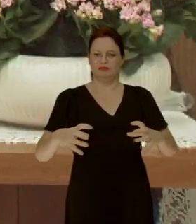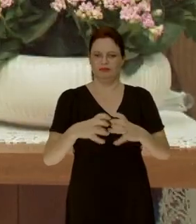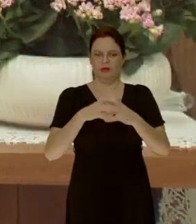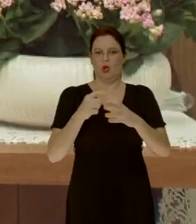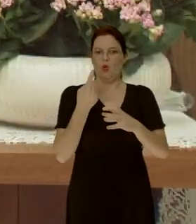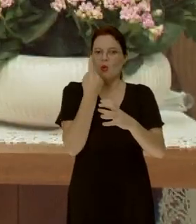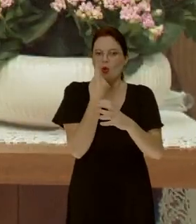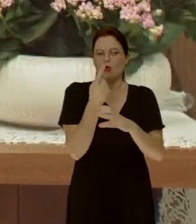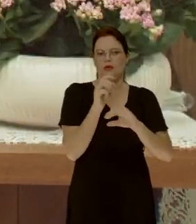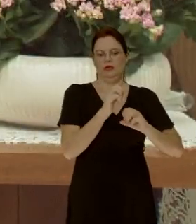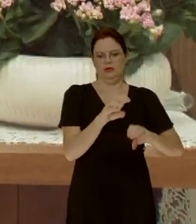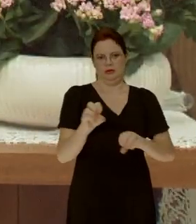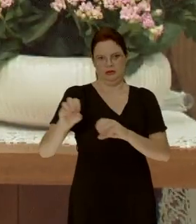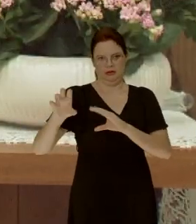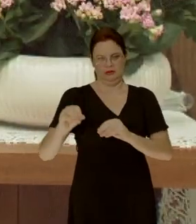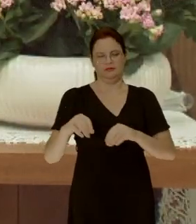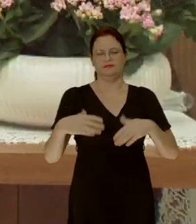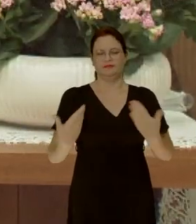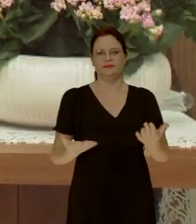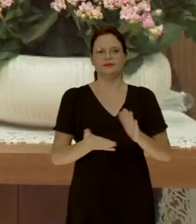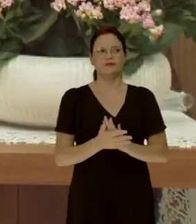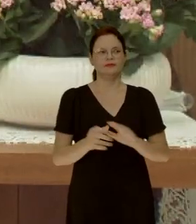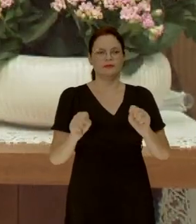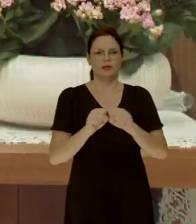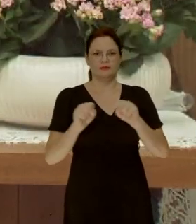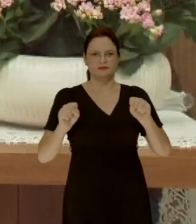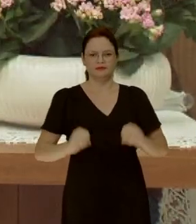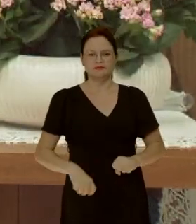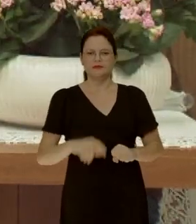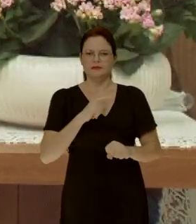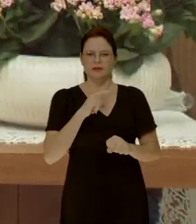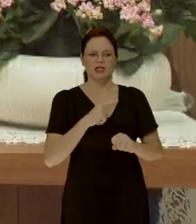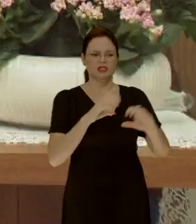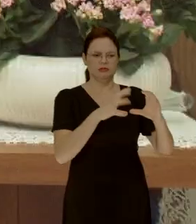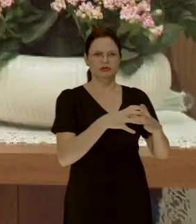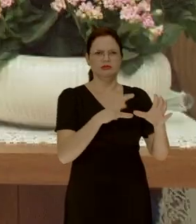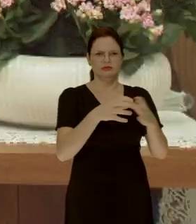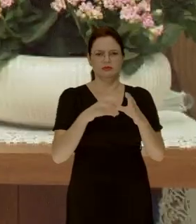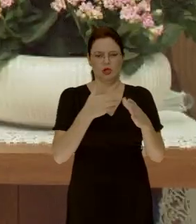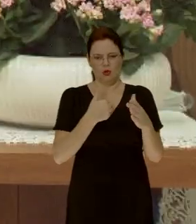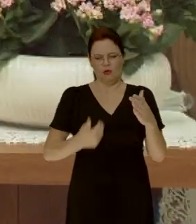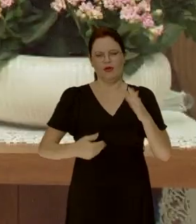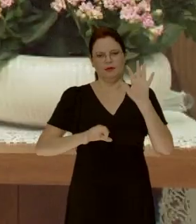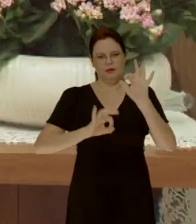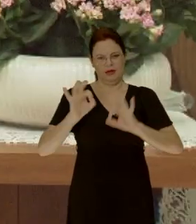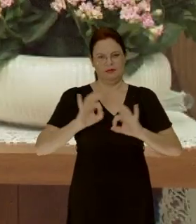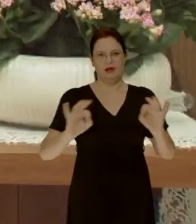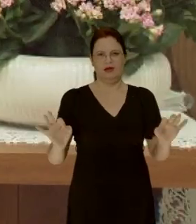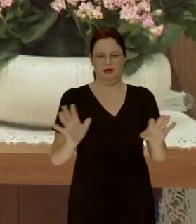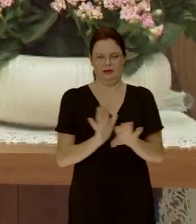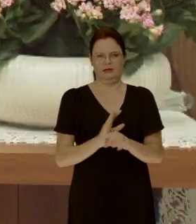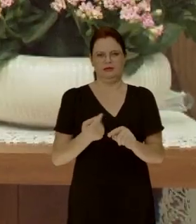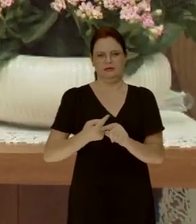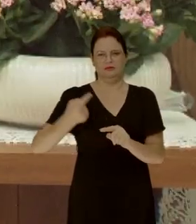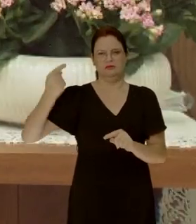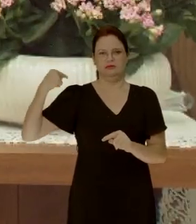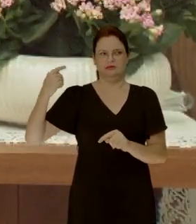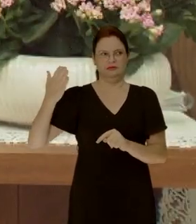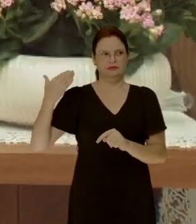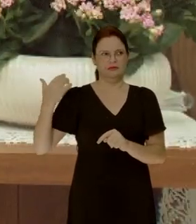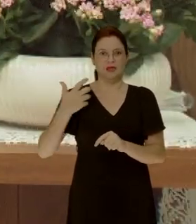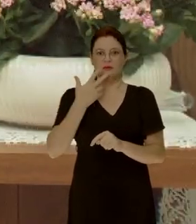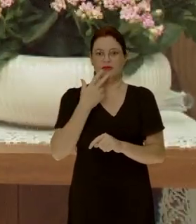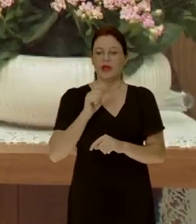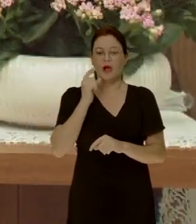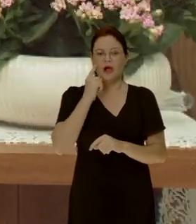modernização. Era um sistema que eu usava para o departamento governar, que era, na época deles, usavam muito. Olha,